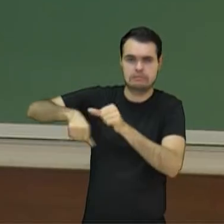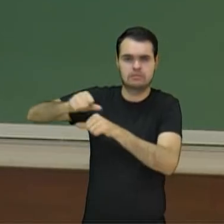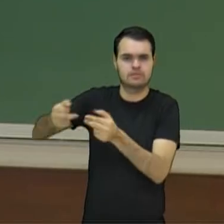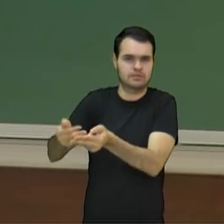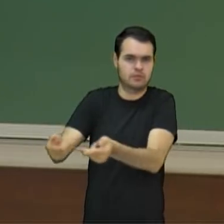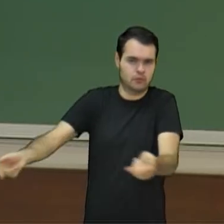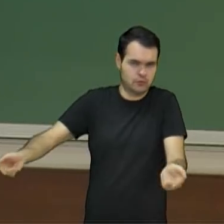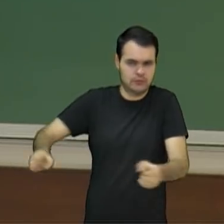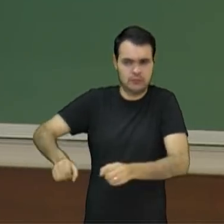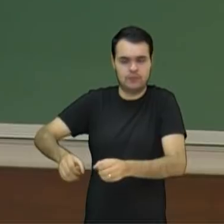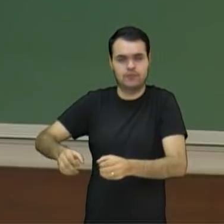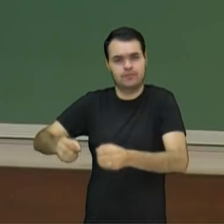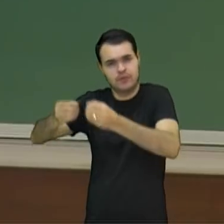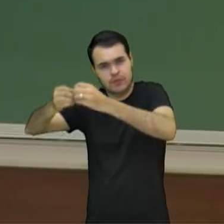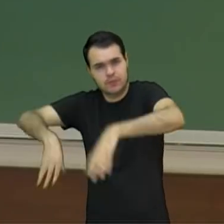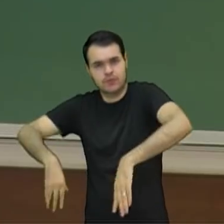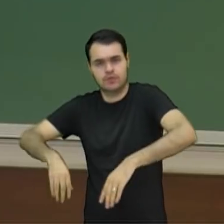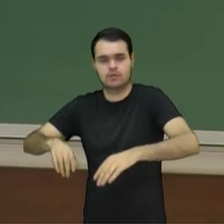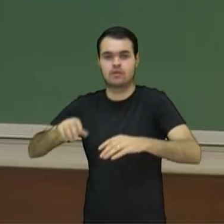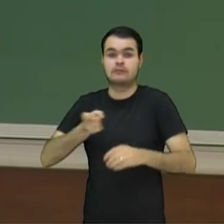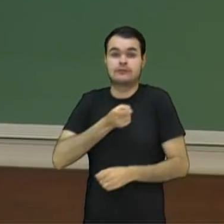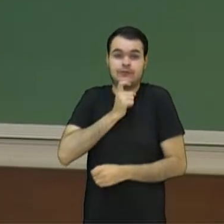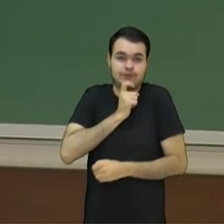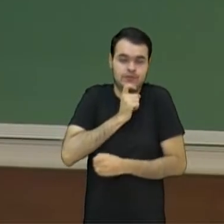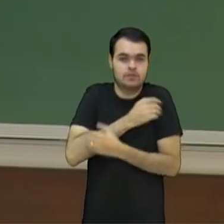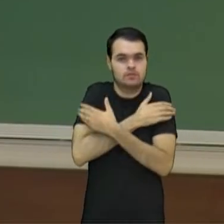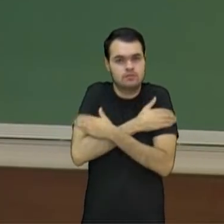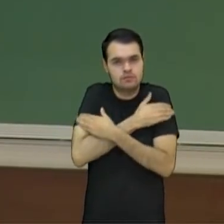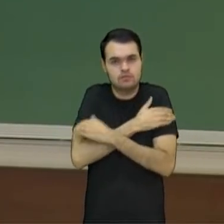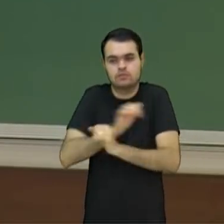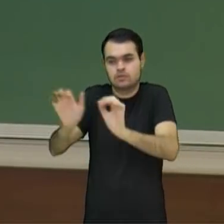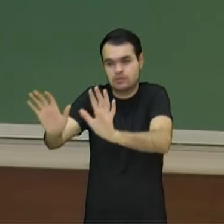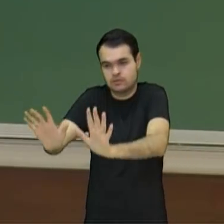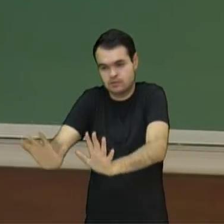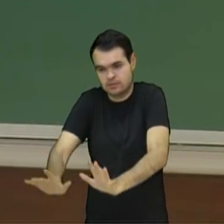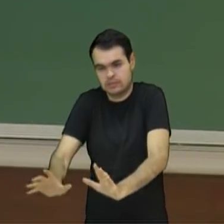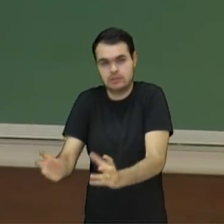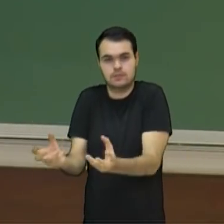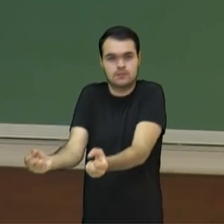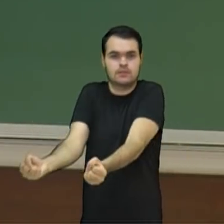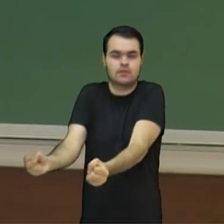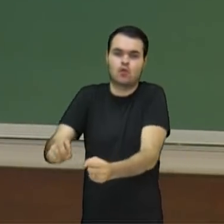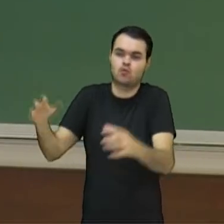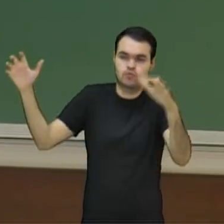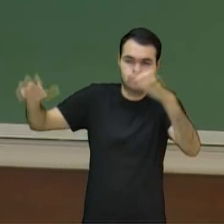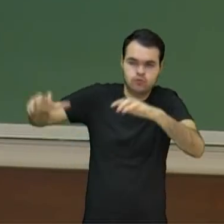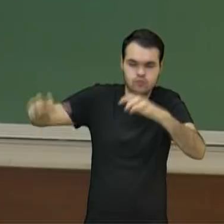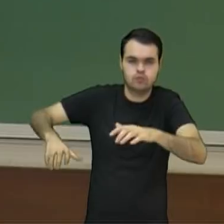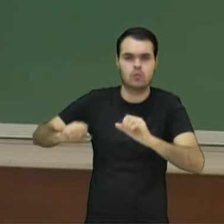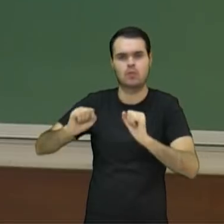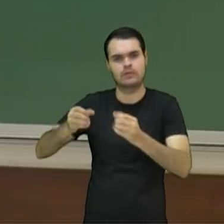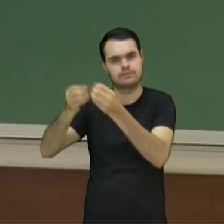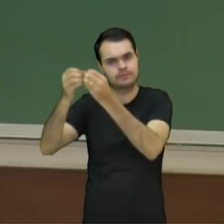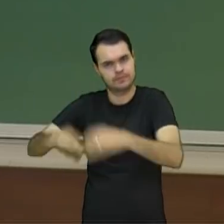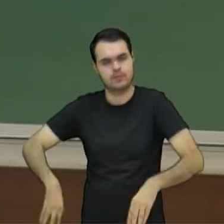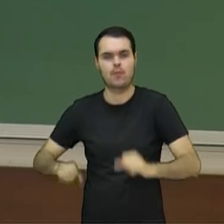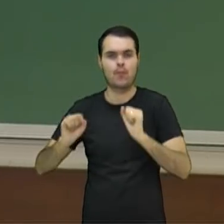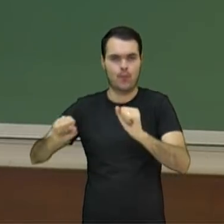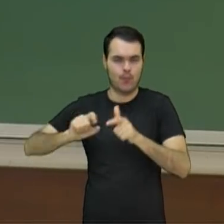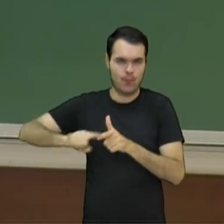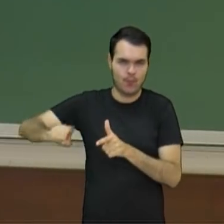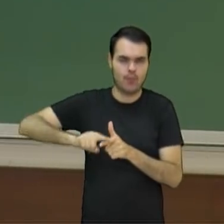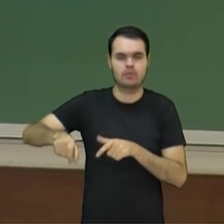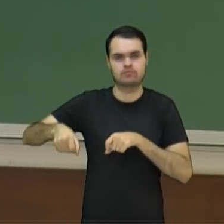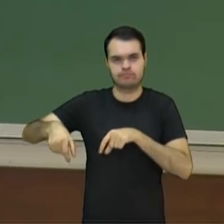tempo, acontecer uma geada, trazer uma chuva muito intensa ou uma seca, esses agricultores acabam tendo um problema na